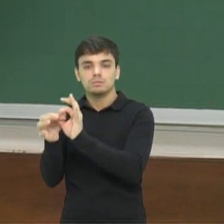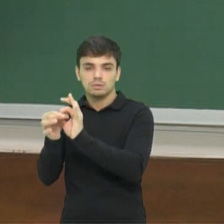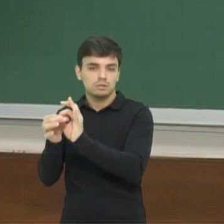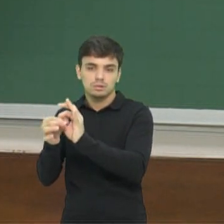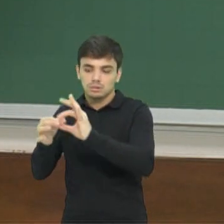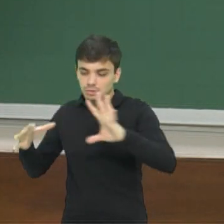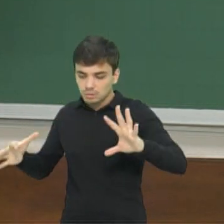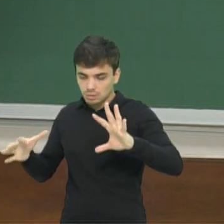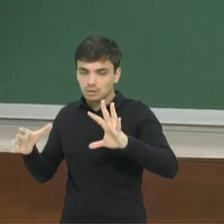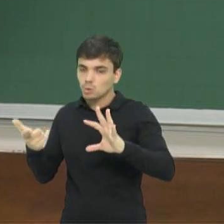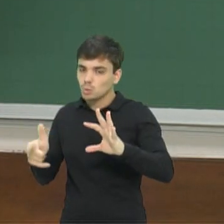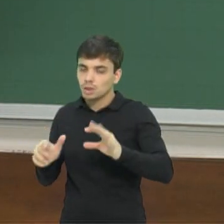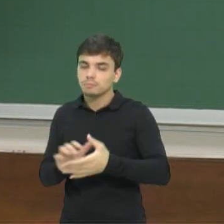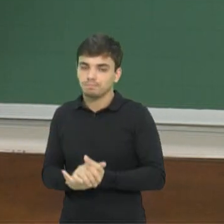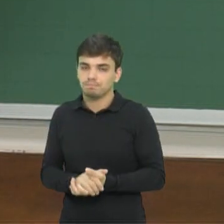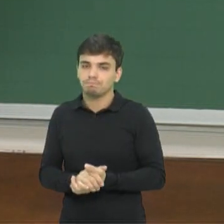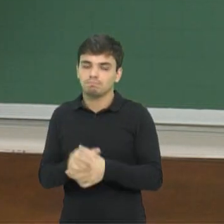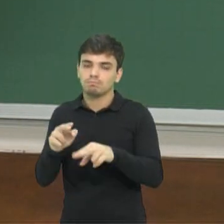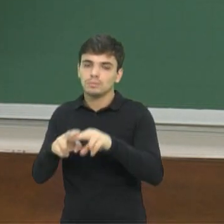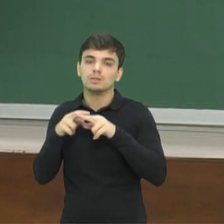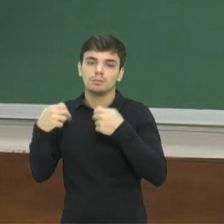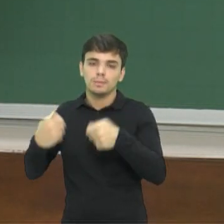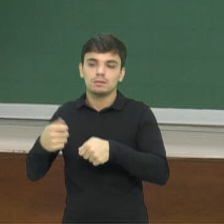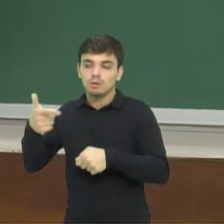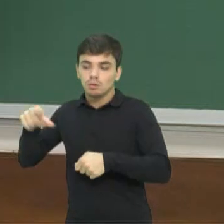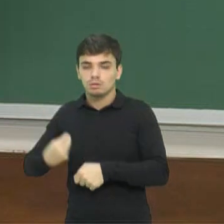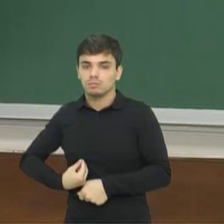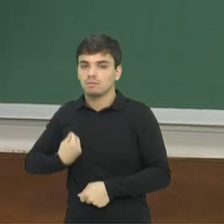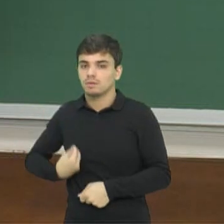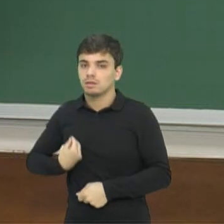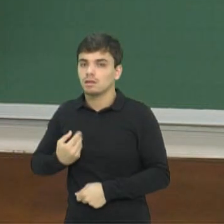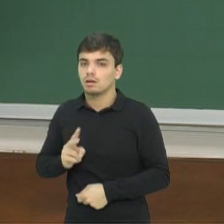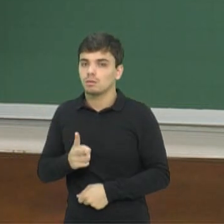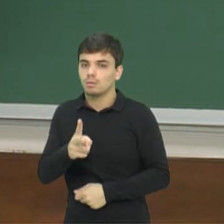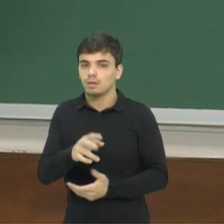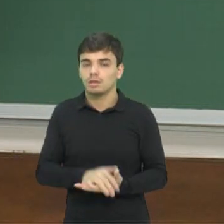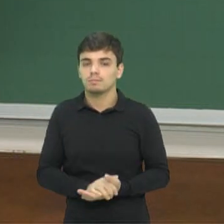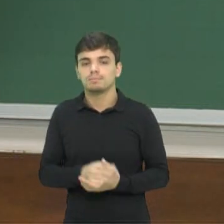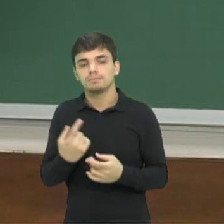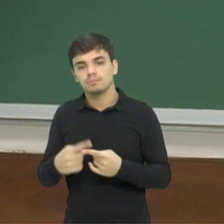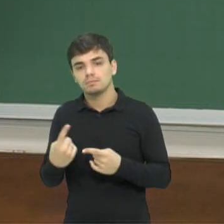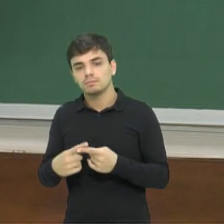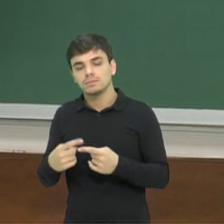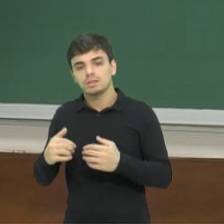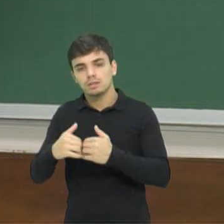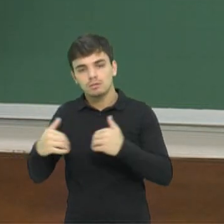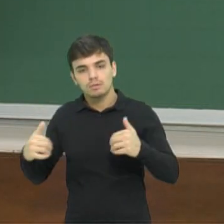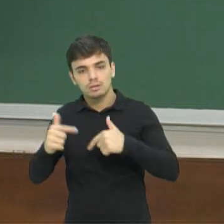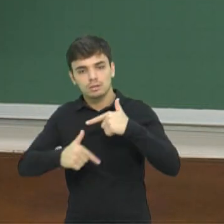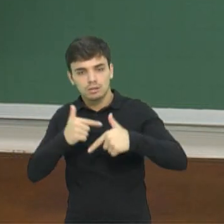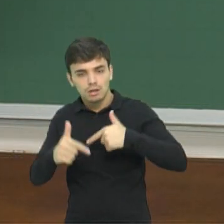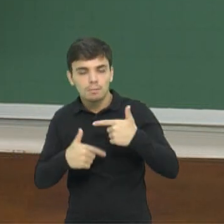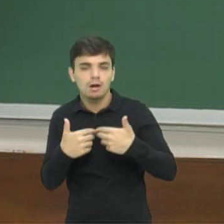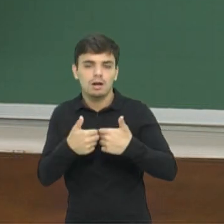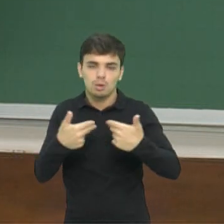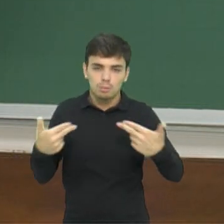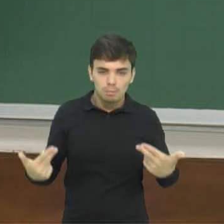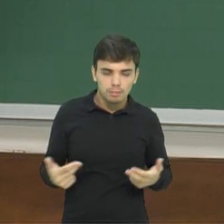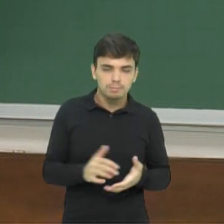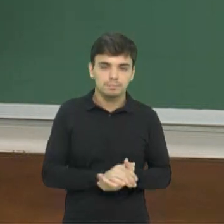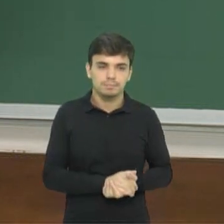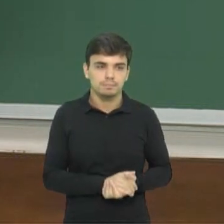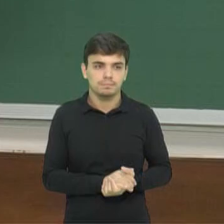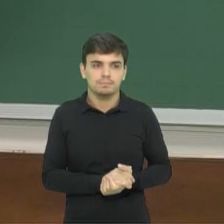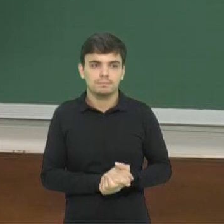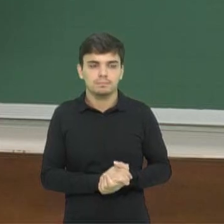eles individualmente, mas eles necessitam um do outro para sobreviver, porque eles dividem trabalho lá dentro do formigueiro, da colmeia, enfim. E